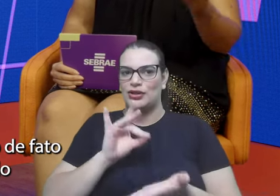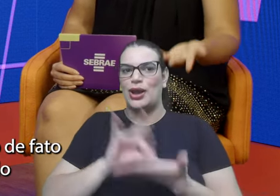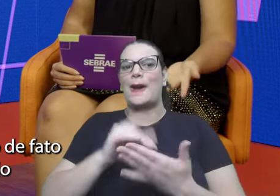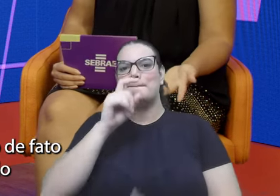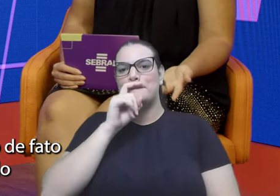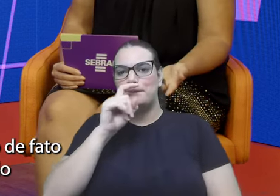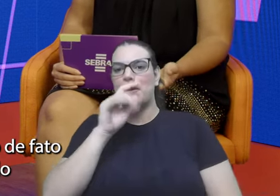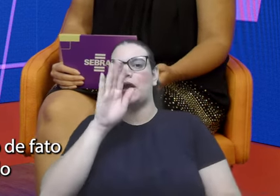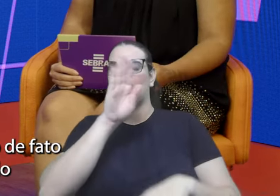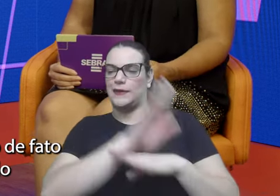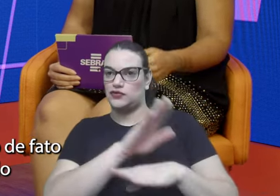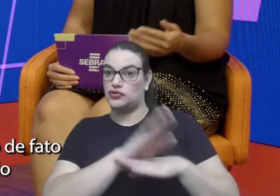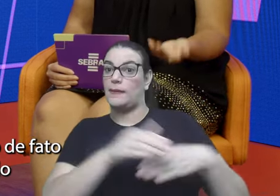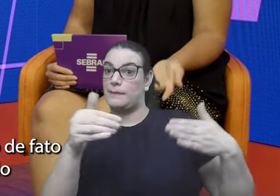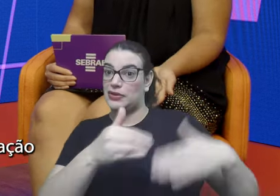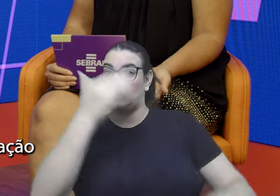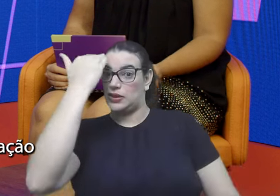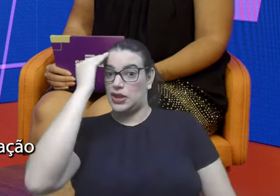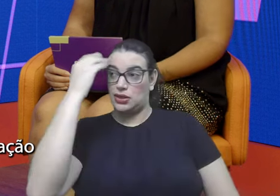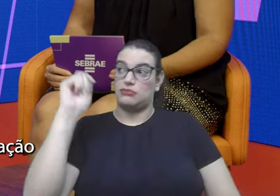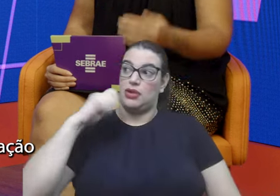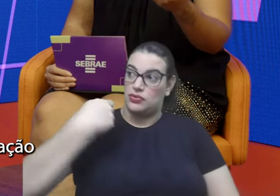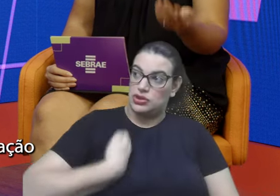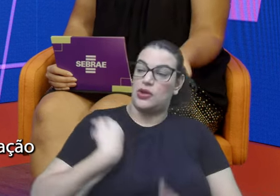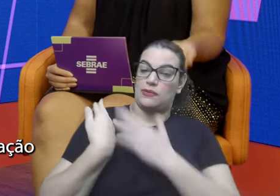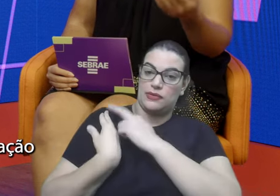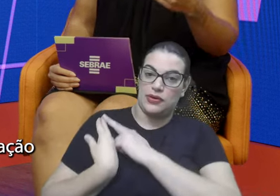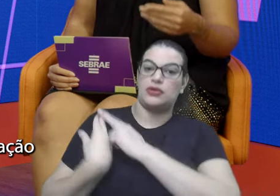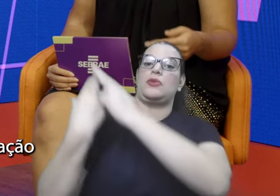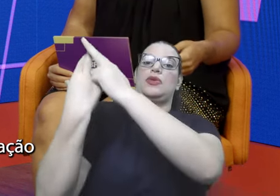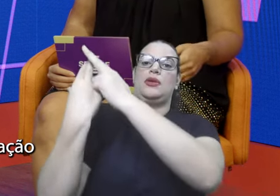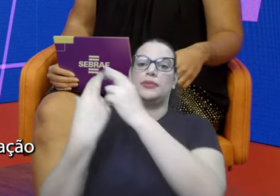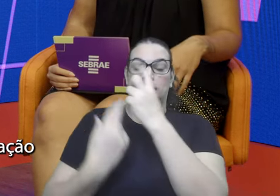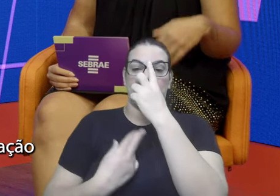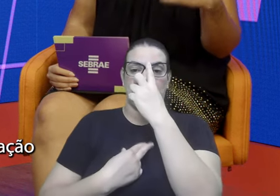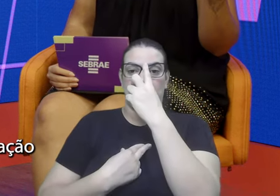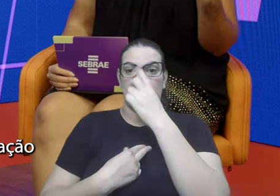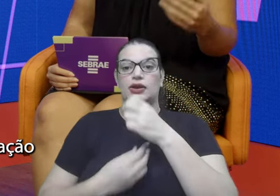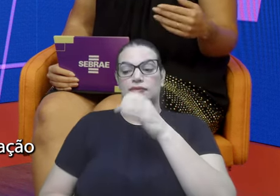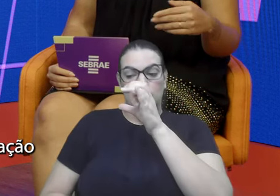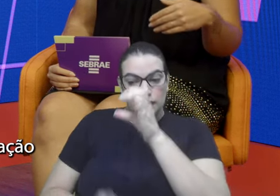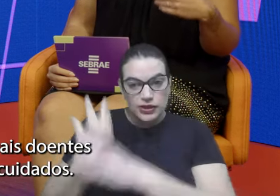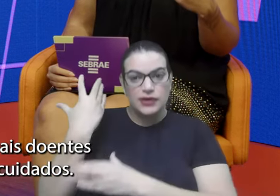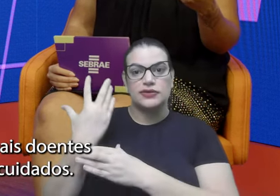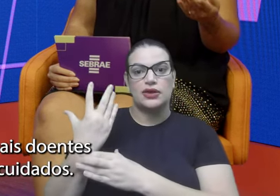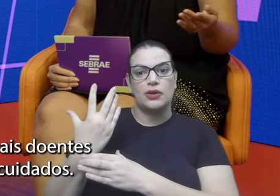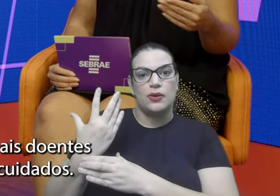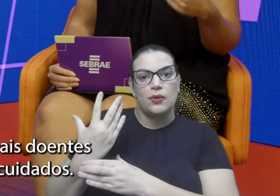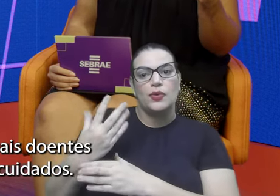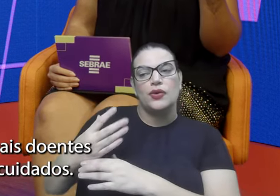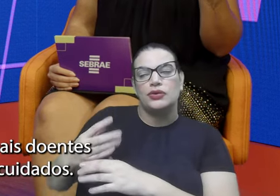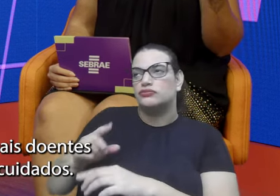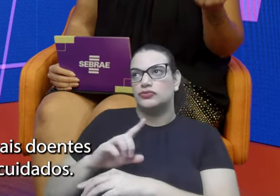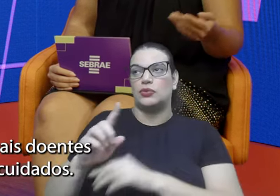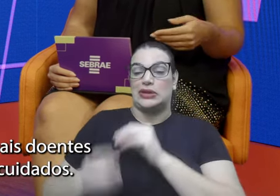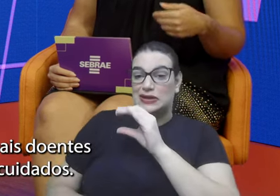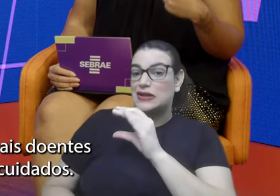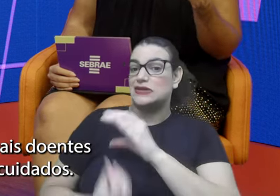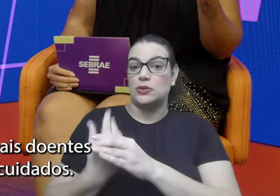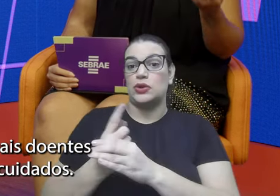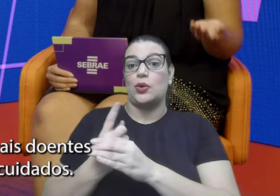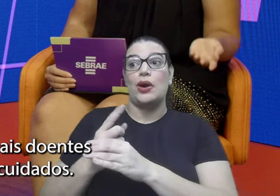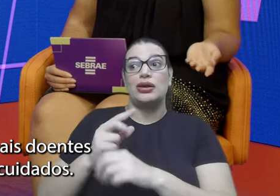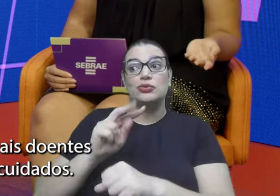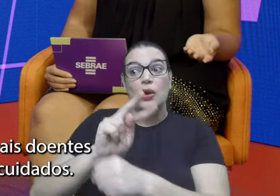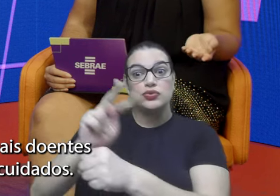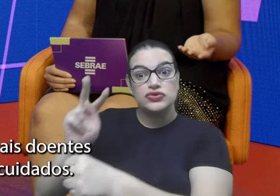que estão de fato participando entendendo a sua responsabilidade na criação dos filhos na criação na criação não na no auxílio dos